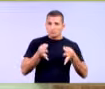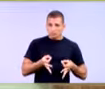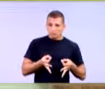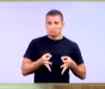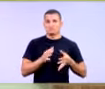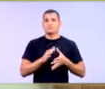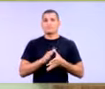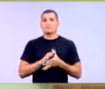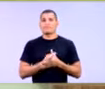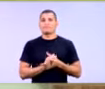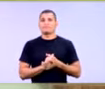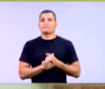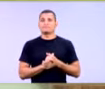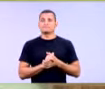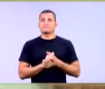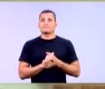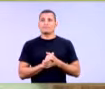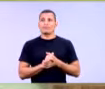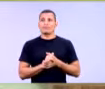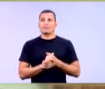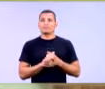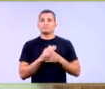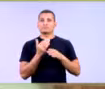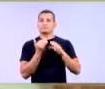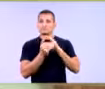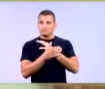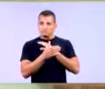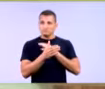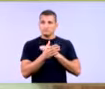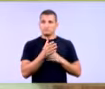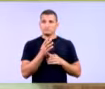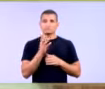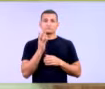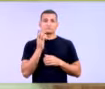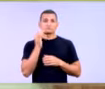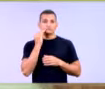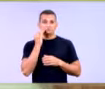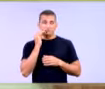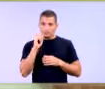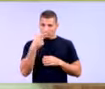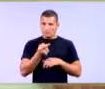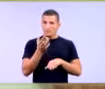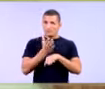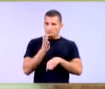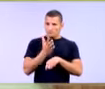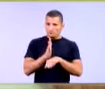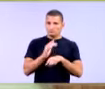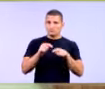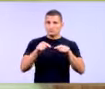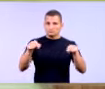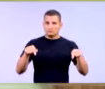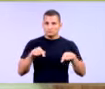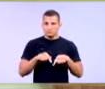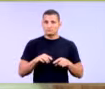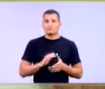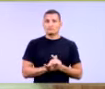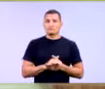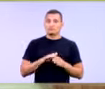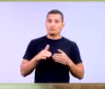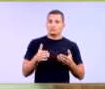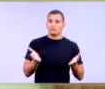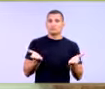procurar enviar e veicular aqui depois da nossa atividade de sala. Então, hoje, como a